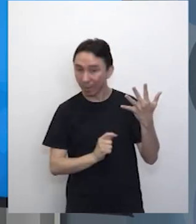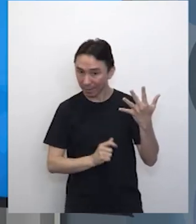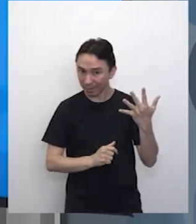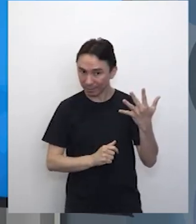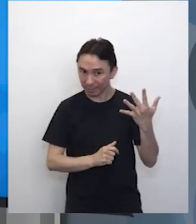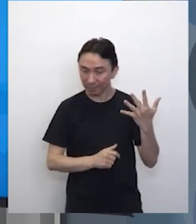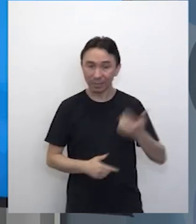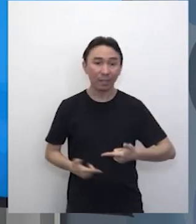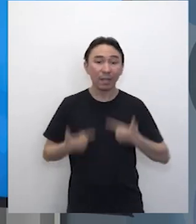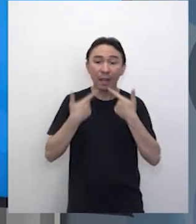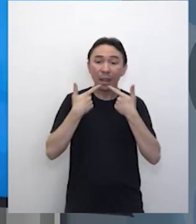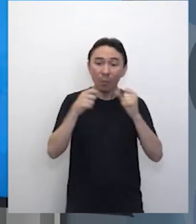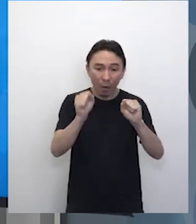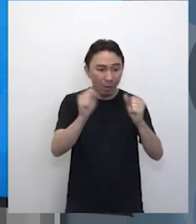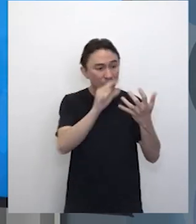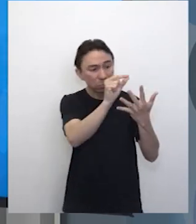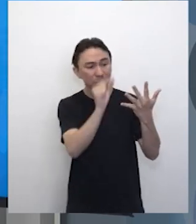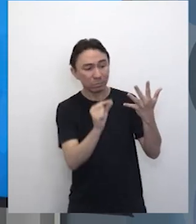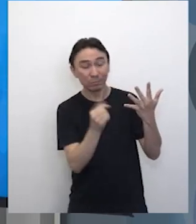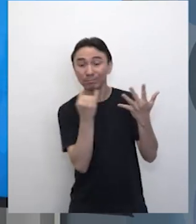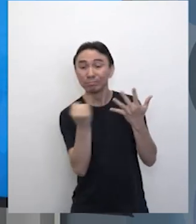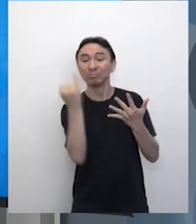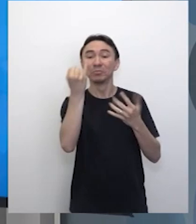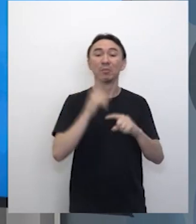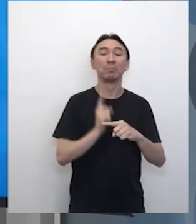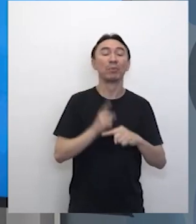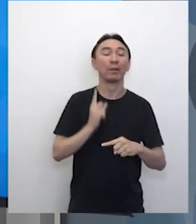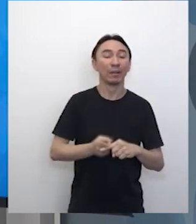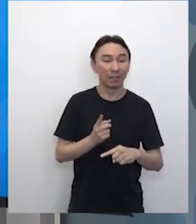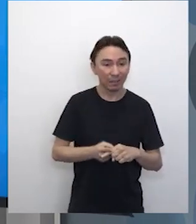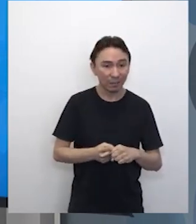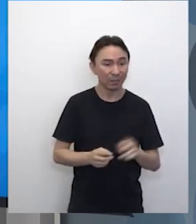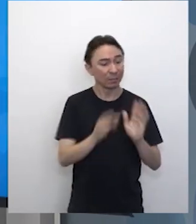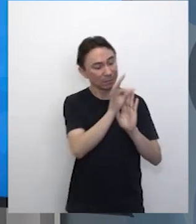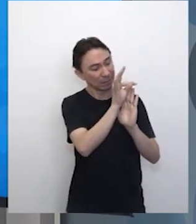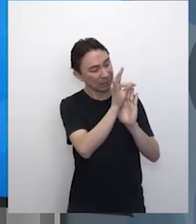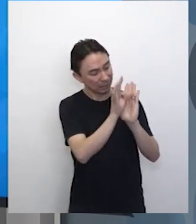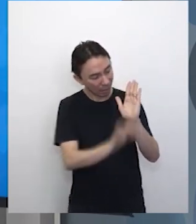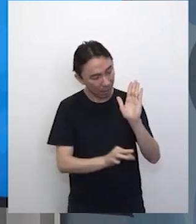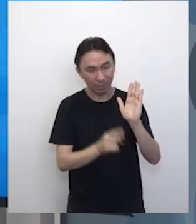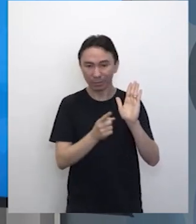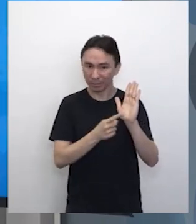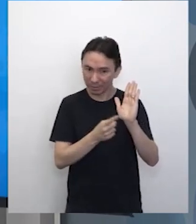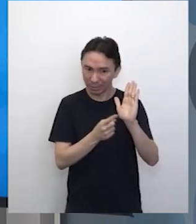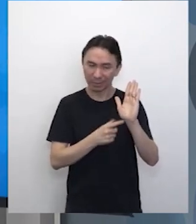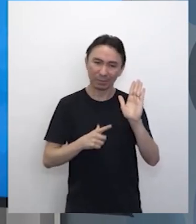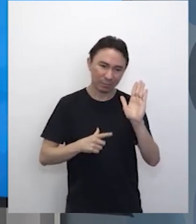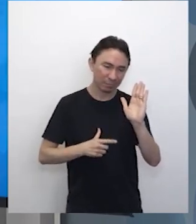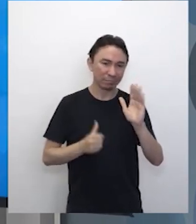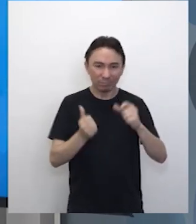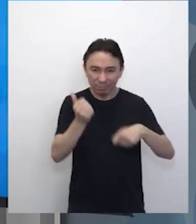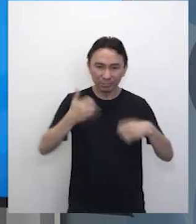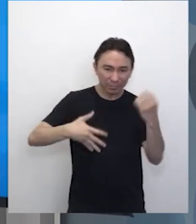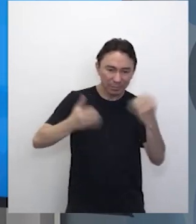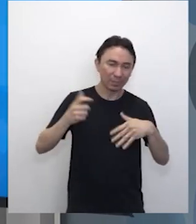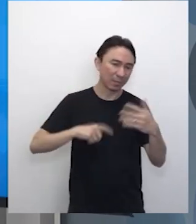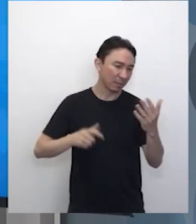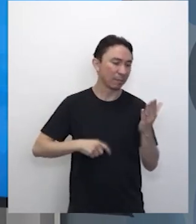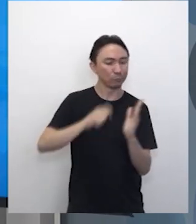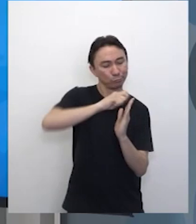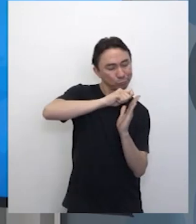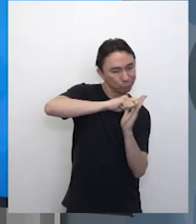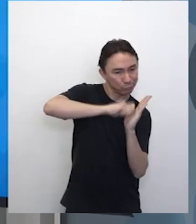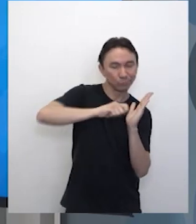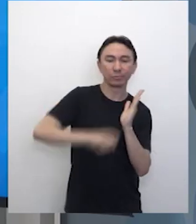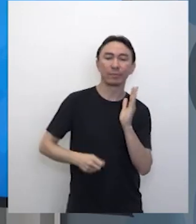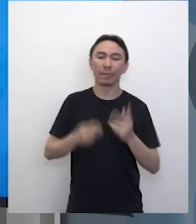são importantíssimas? Porque todo o texto é desenvolvido em todos os aspectos do texto escrito, falado, ele